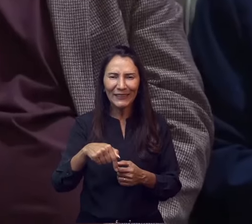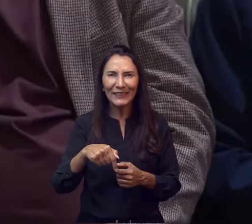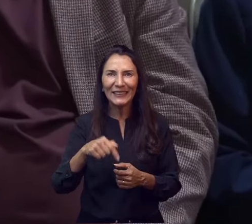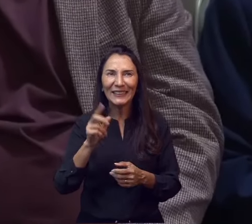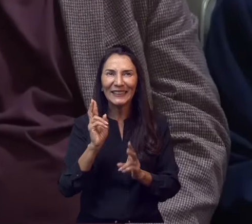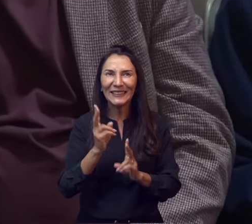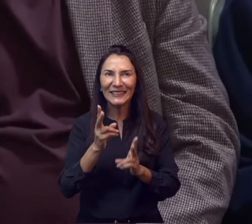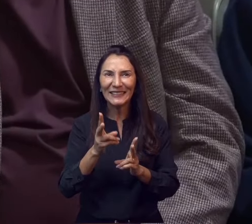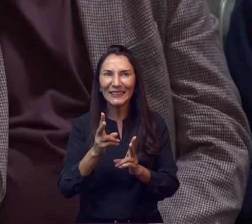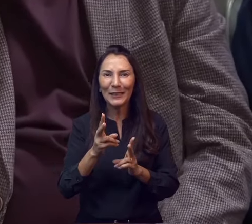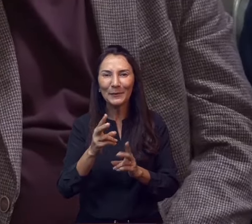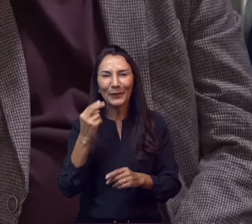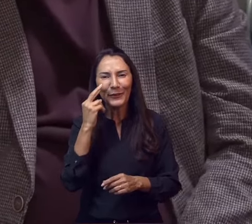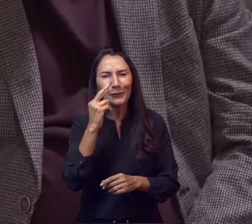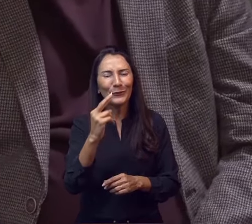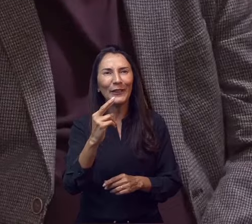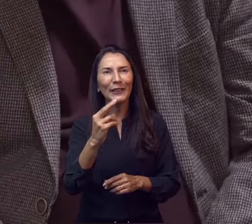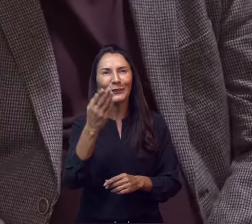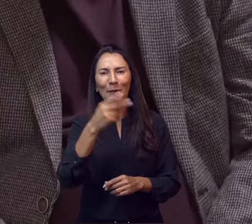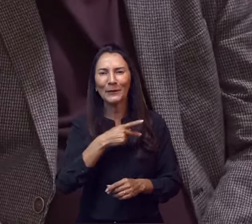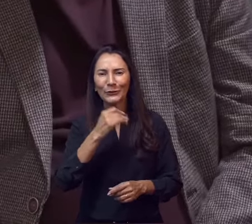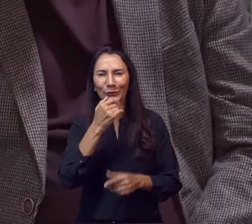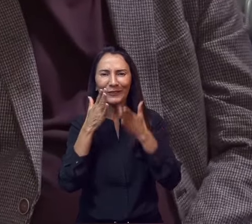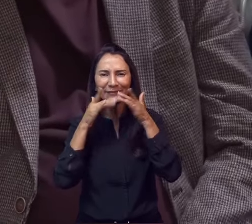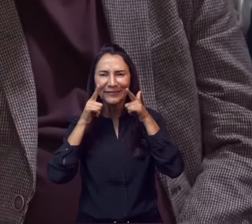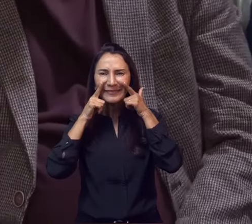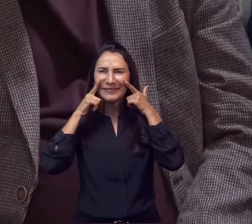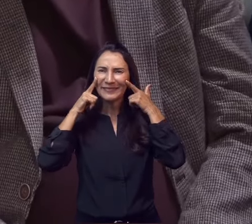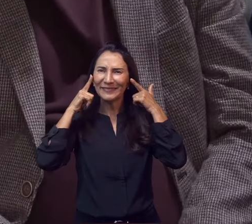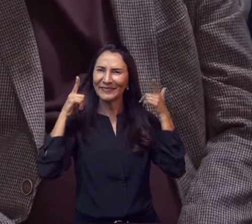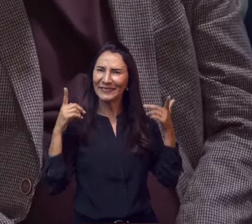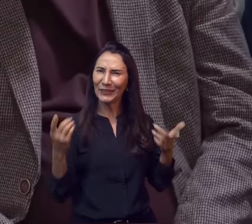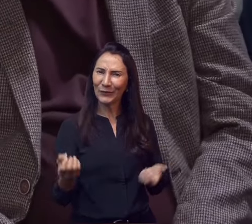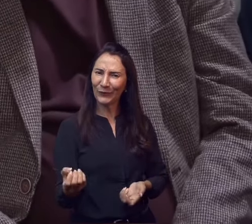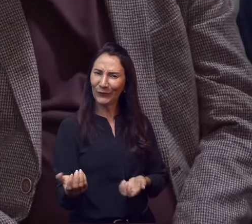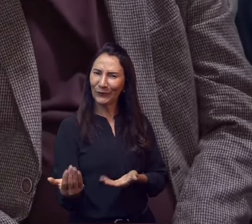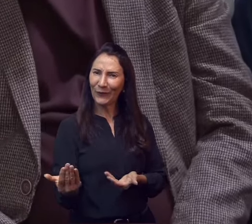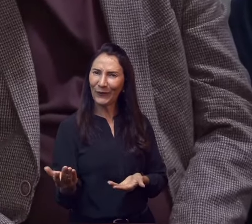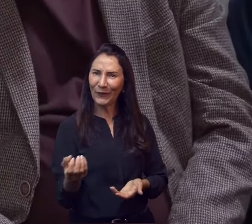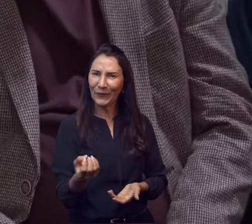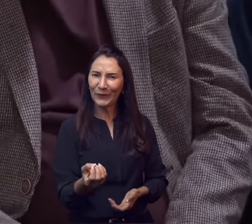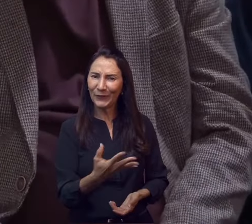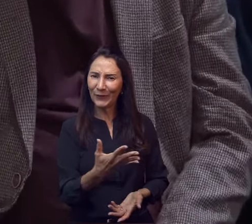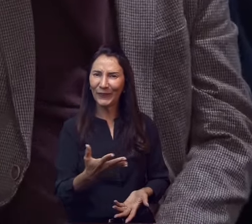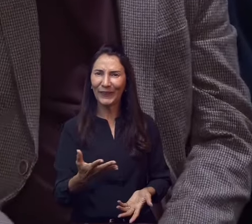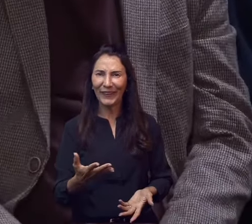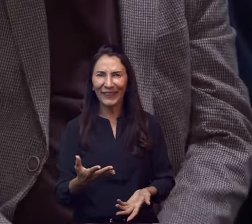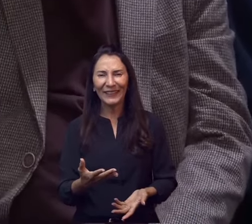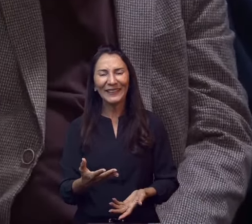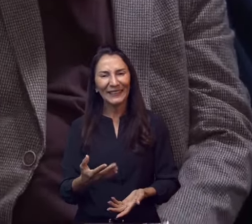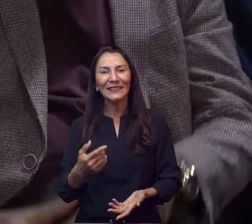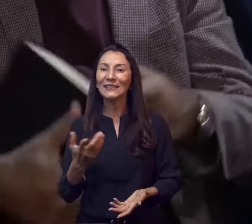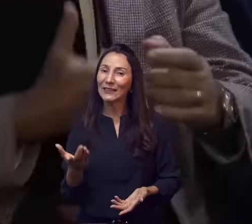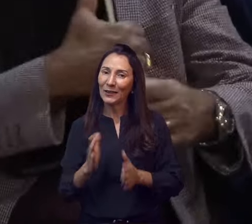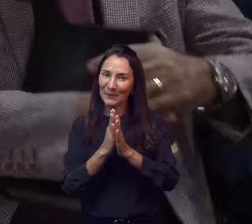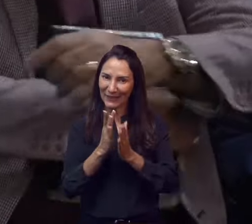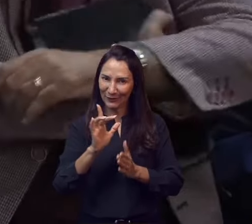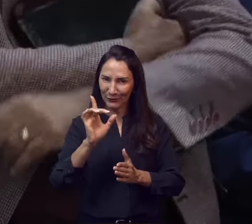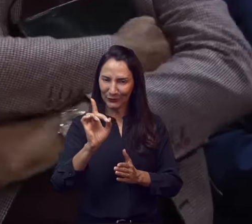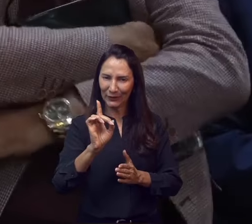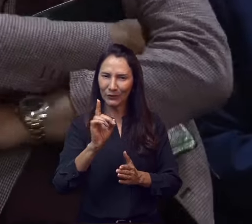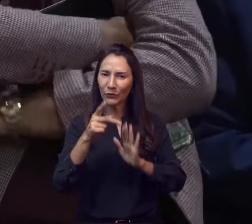sempre vejo um homem renovado e a Bíblia diz assim dentro do propósito de Deus para